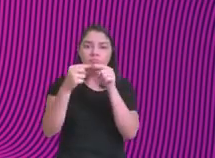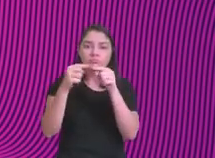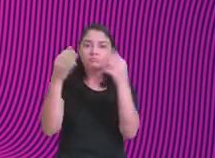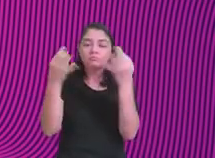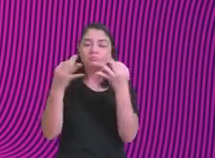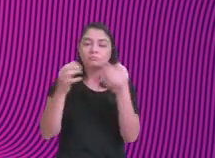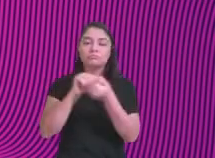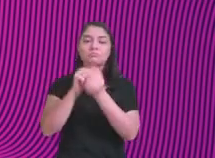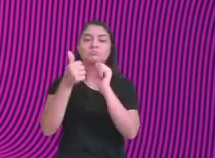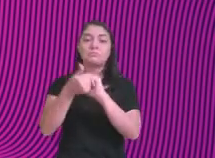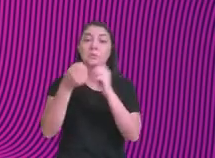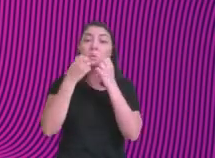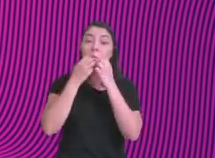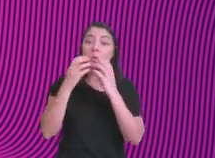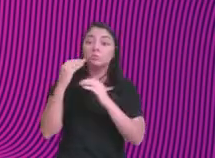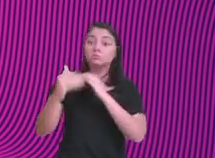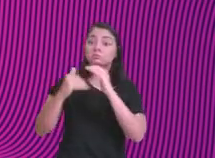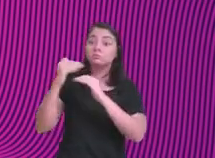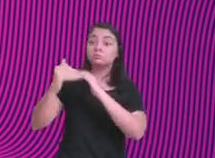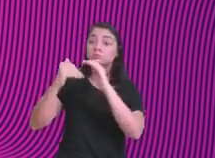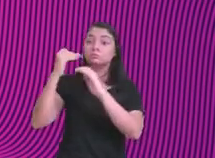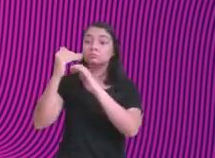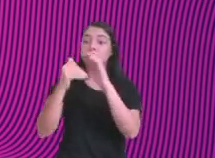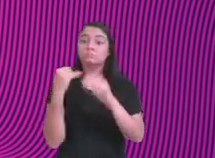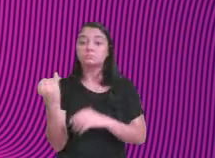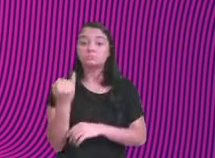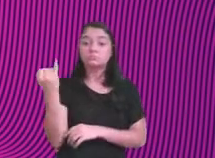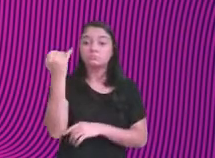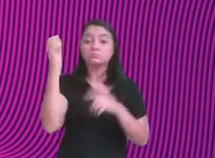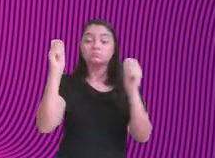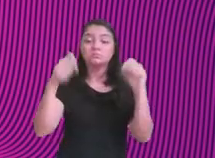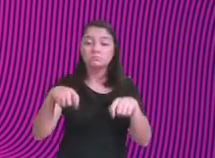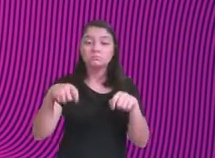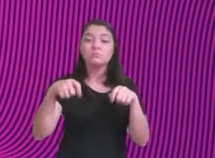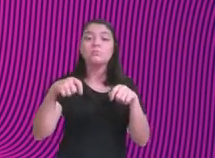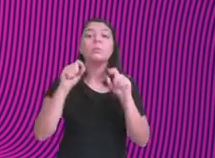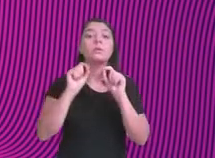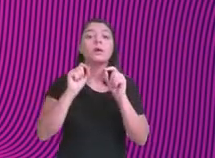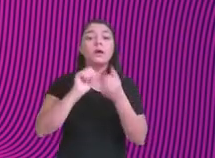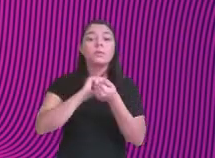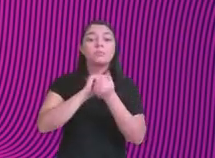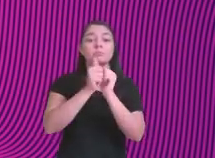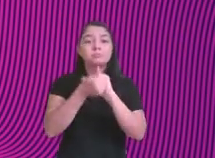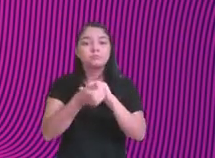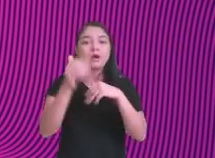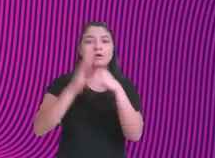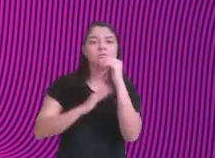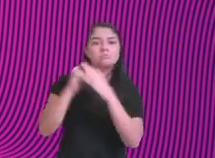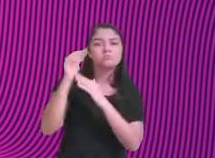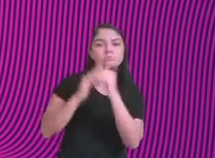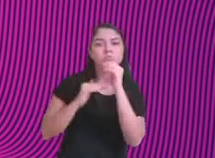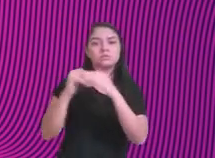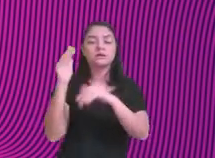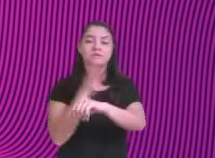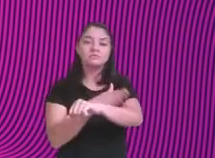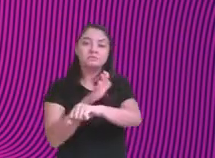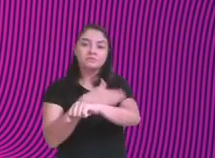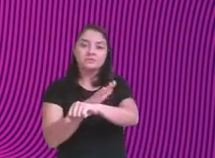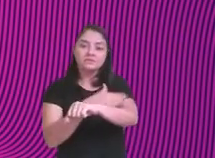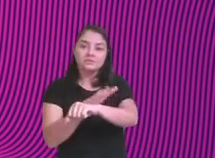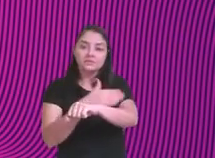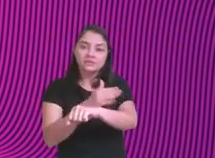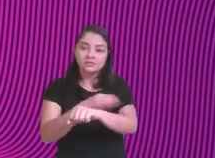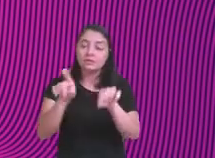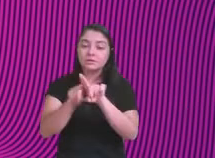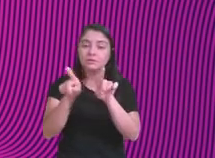grande avanço que vai imprimir qualidade no treinamento e, desta forma,